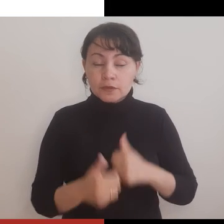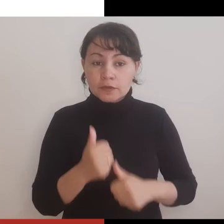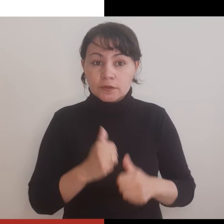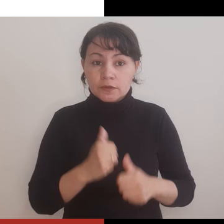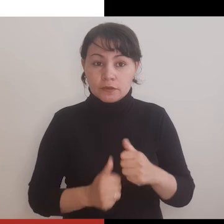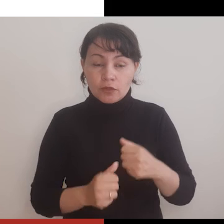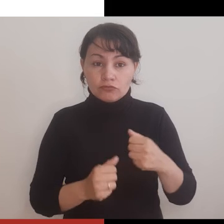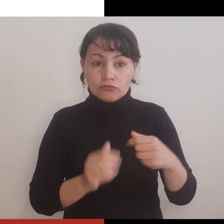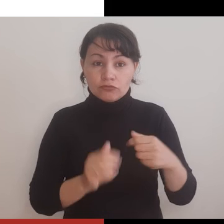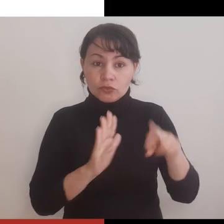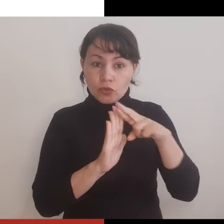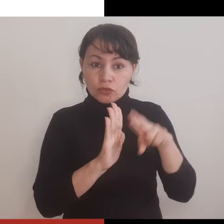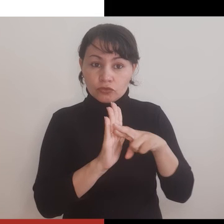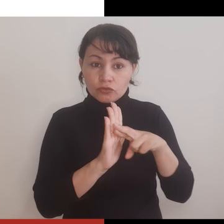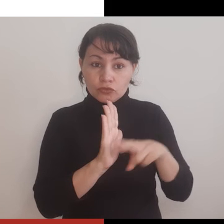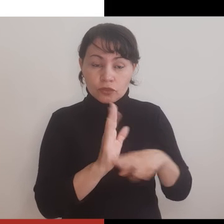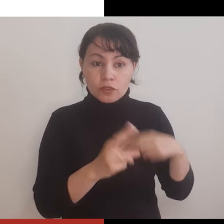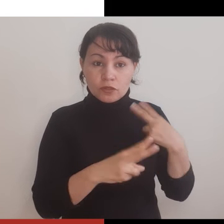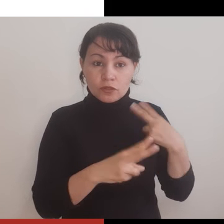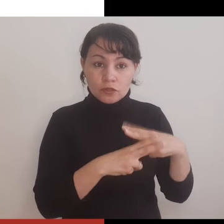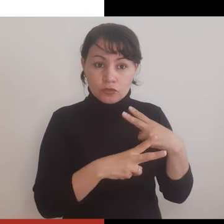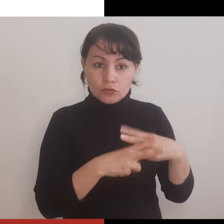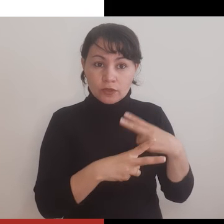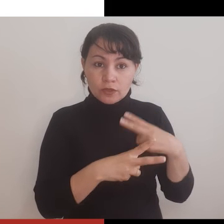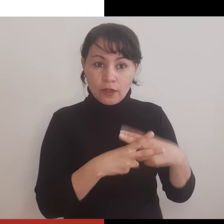cuidado,